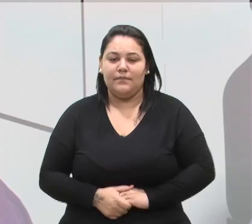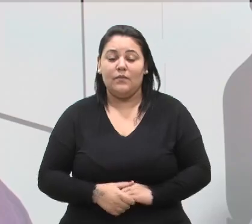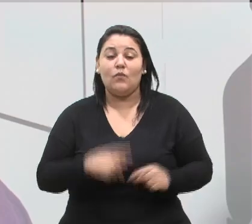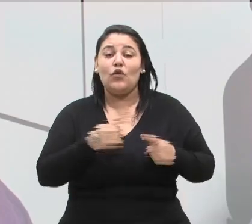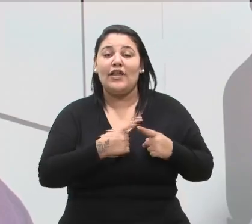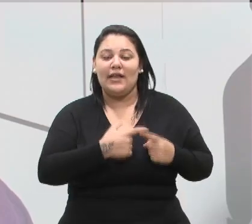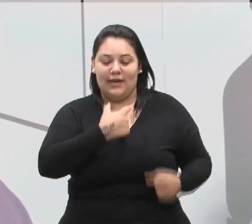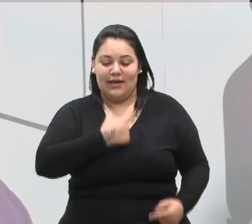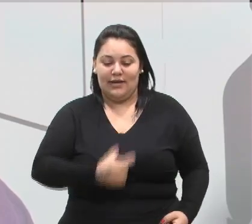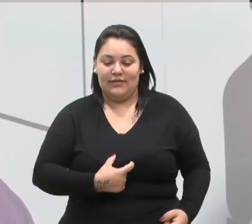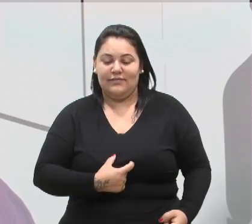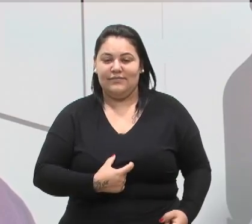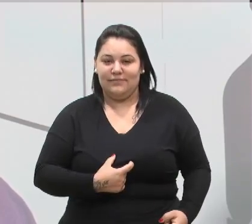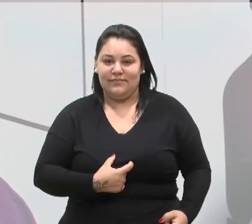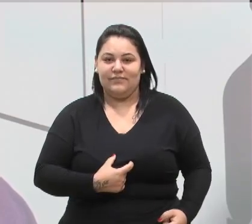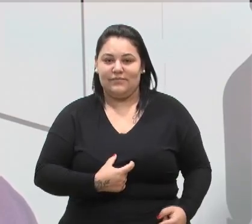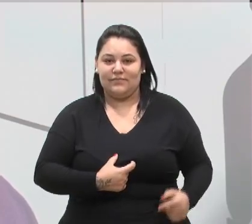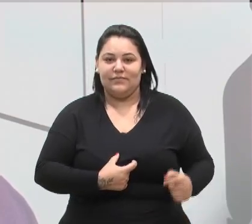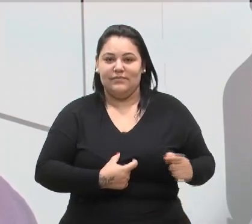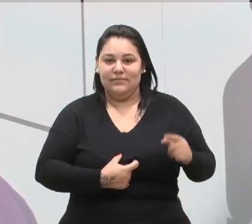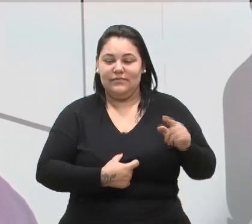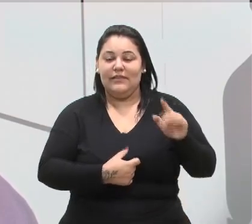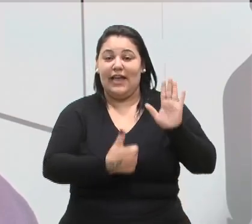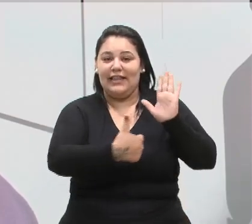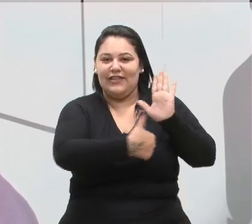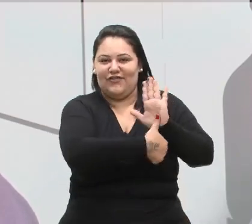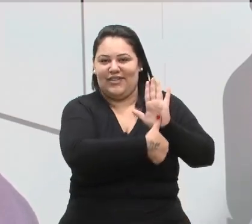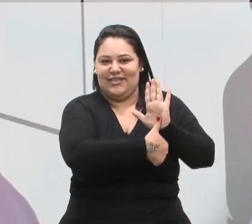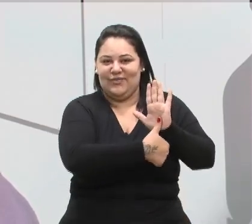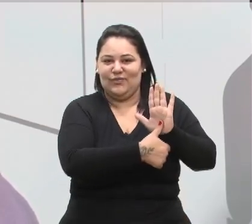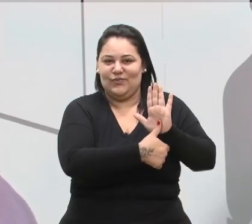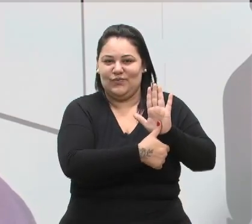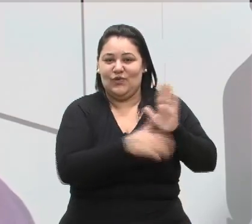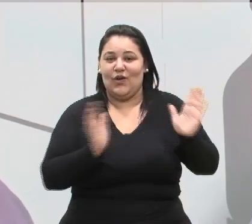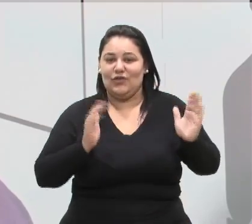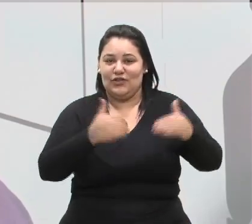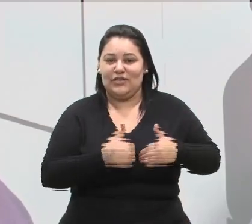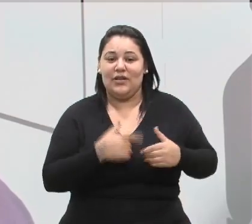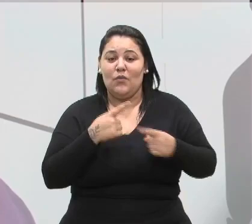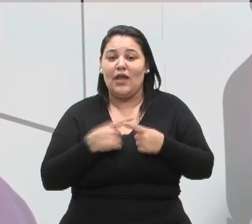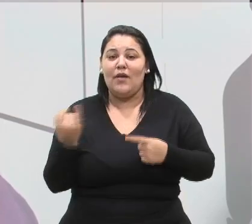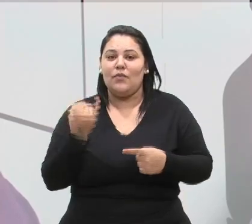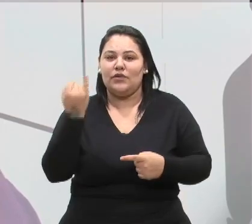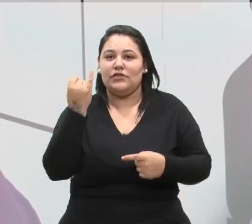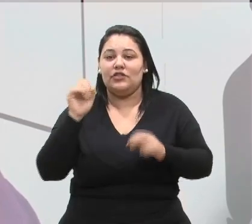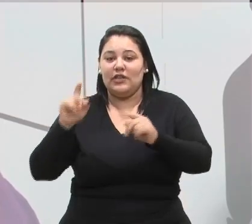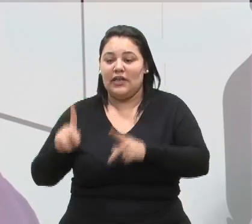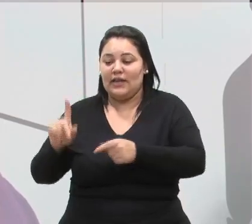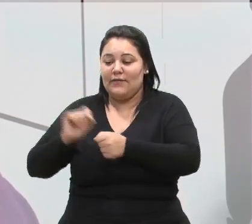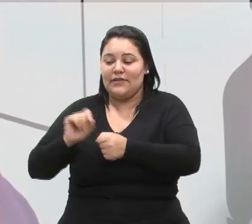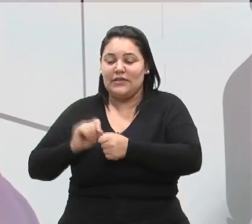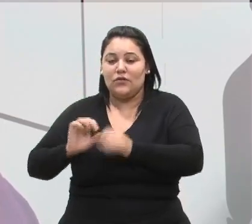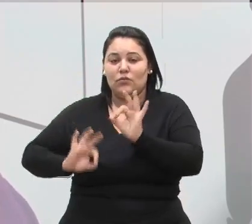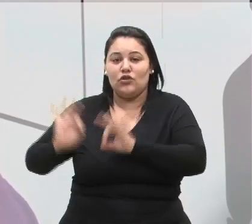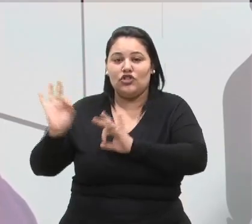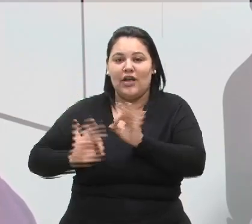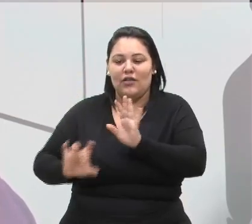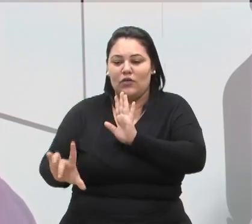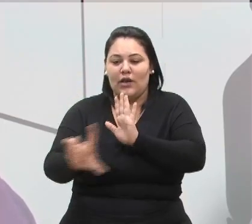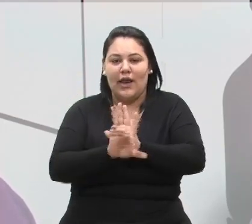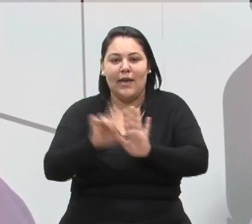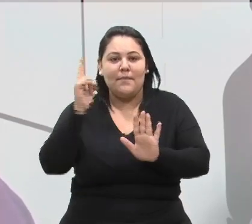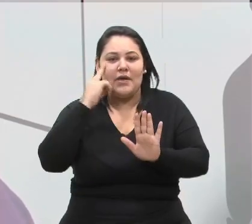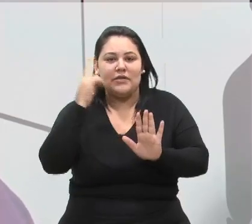carteirinha ela é tão importante para a gente? Quem está aqui fazendo projetos de lei, pensando em ações, pensando em como estruturar